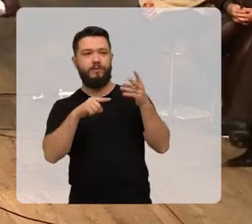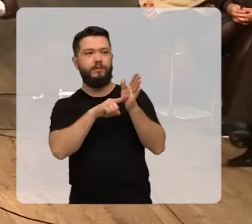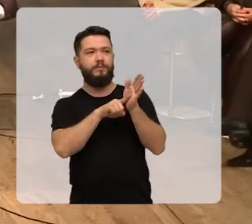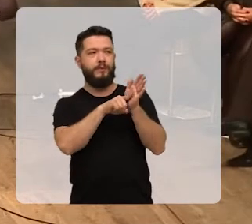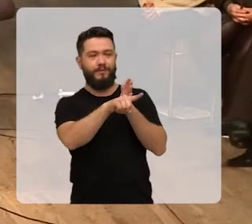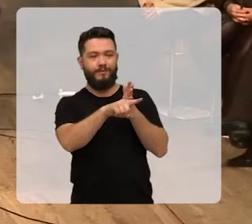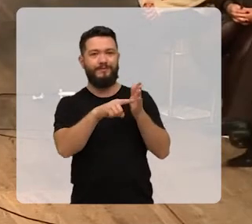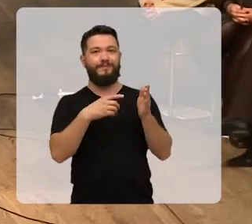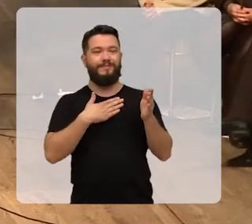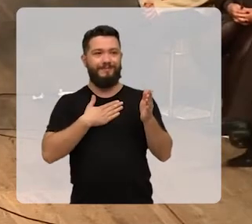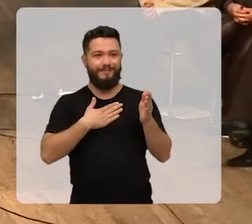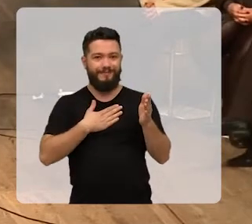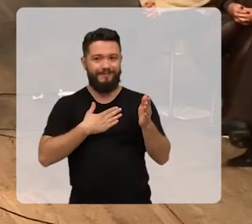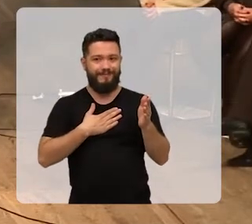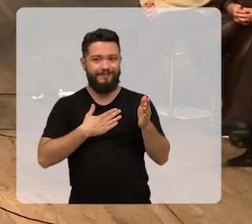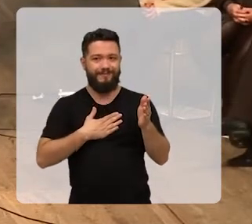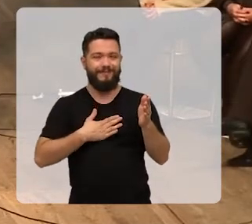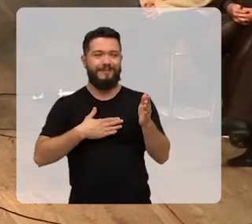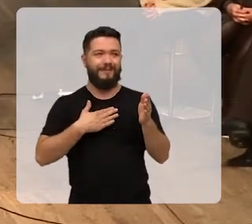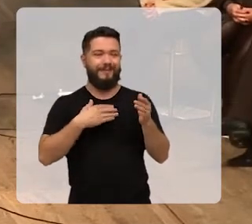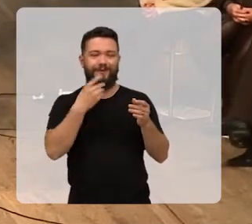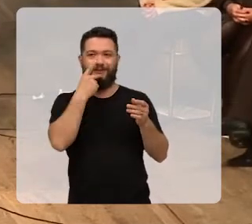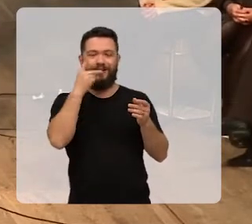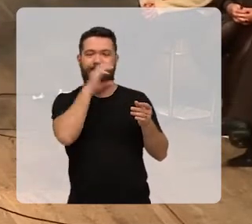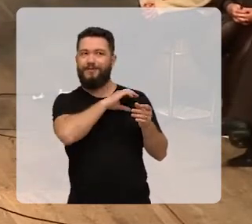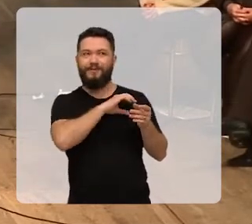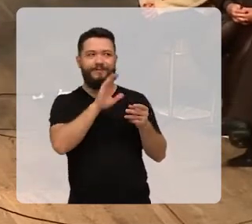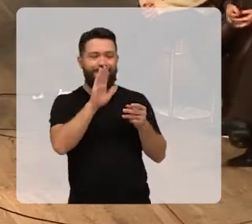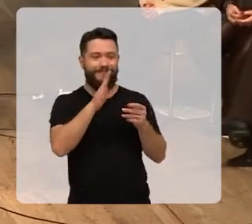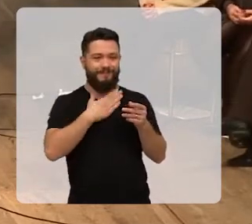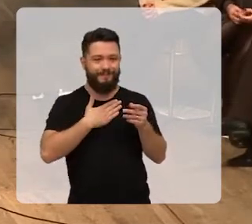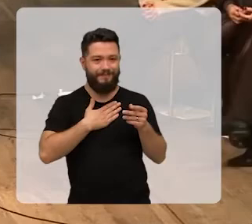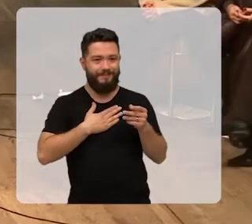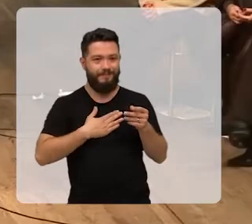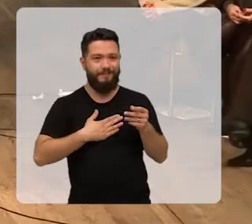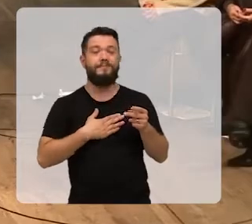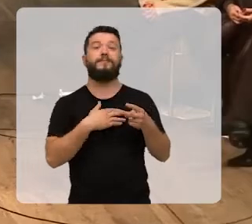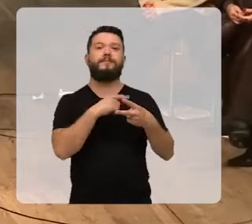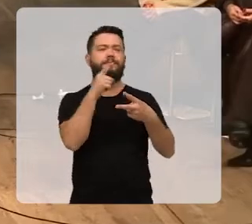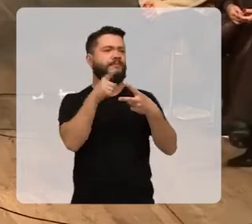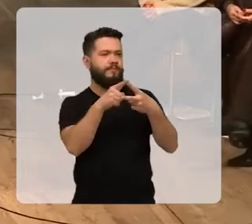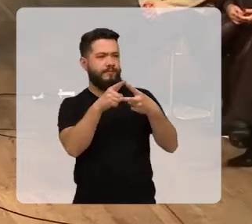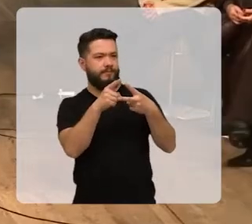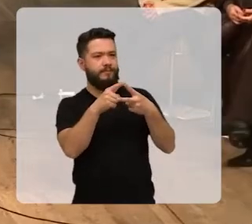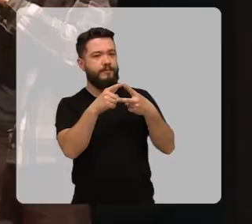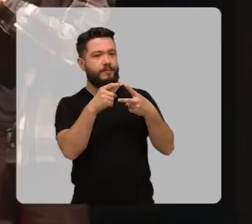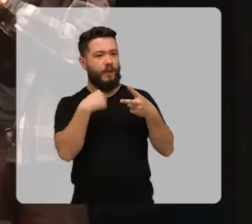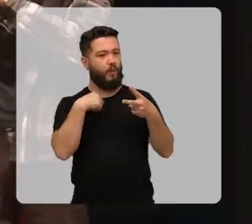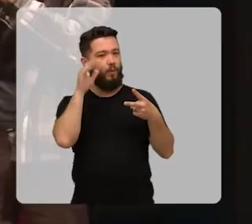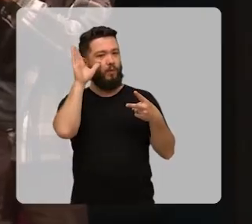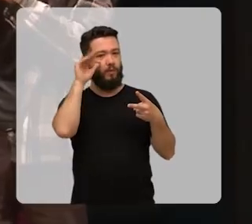devagar isso que eu falo rápido falo muito rápido sério a primeira pergunta eu sempre tive